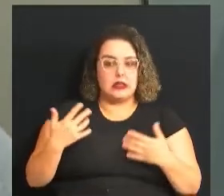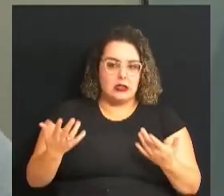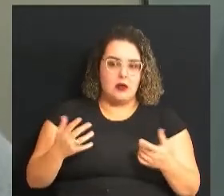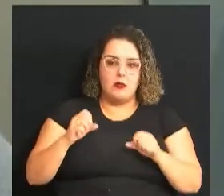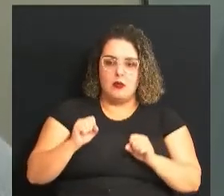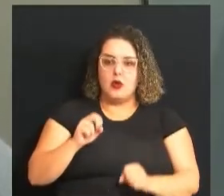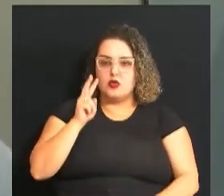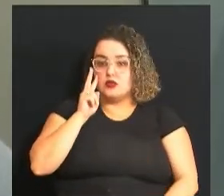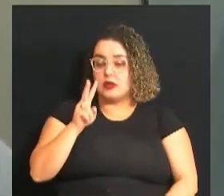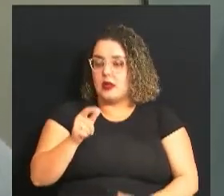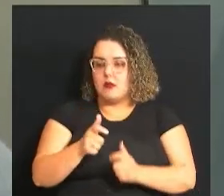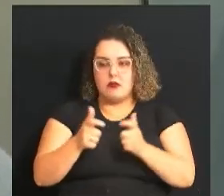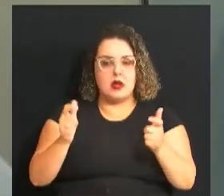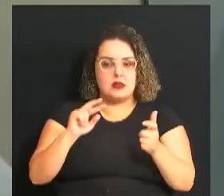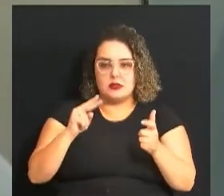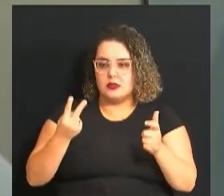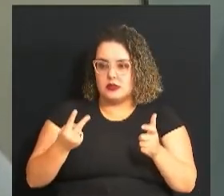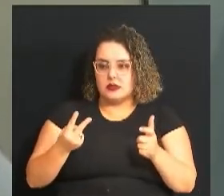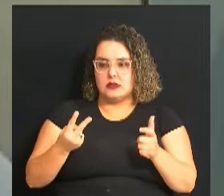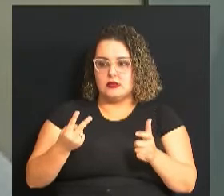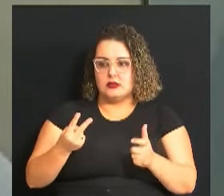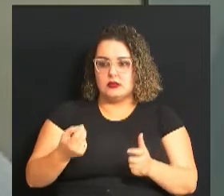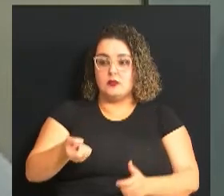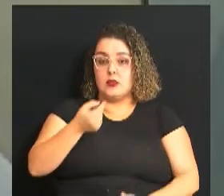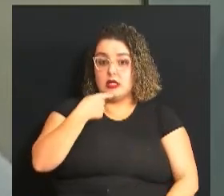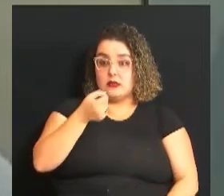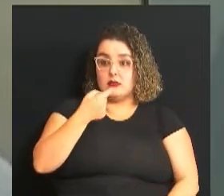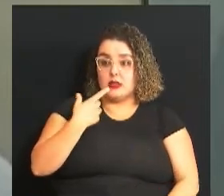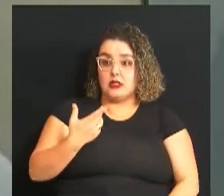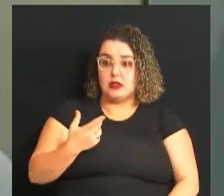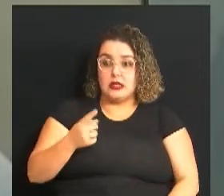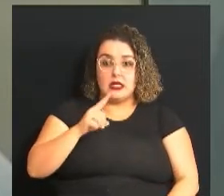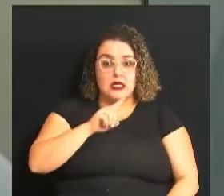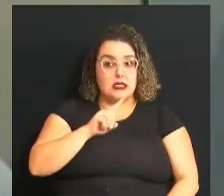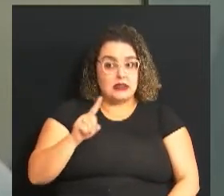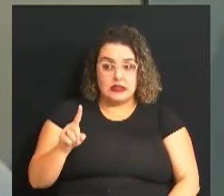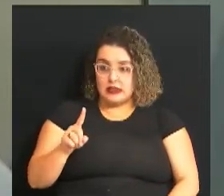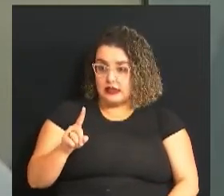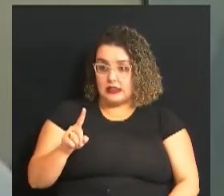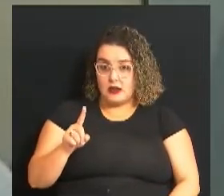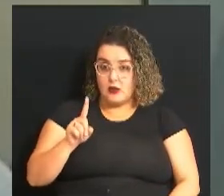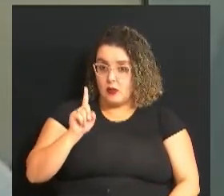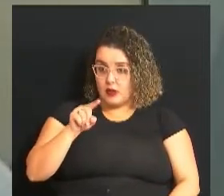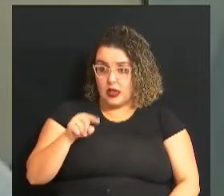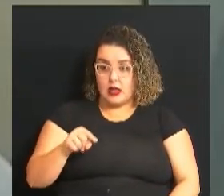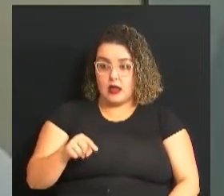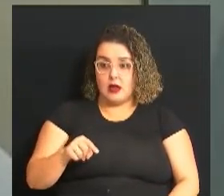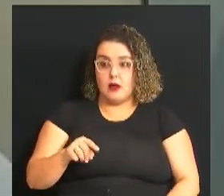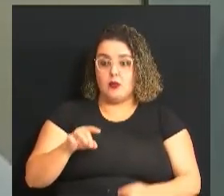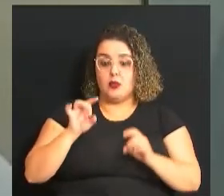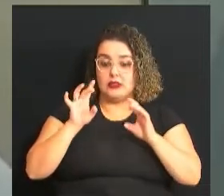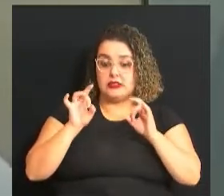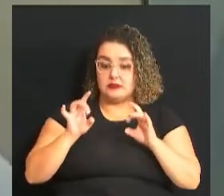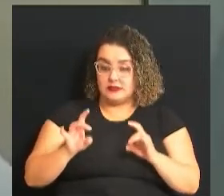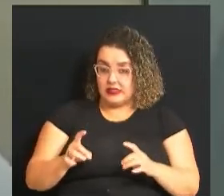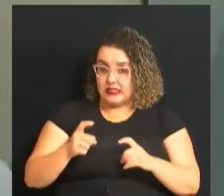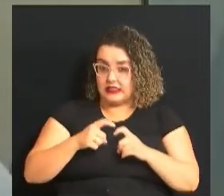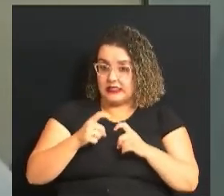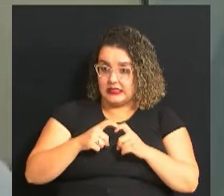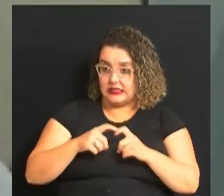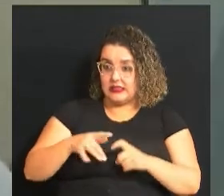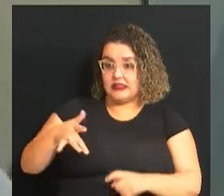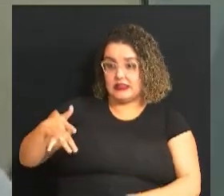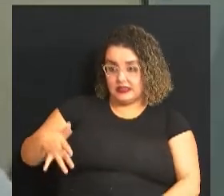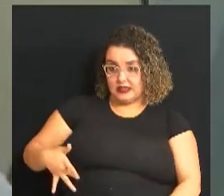que a maioria das vezes esses medicamentos não são passados por especialistas em fígado. Porque nós que